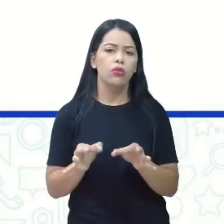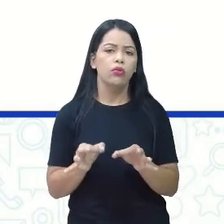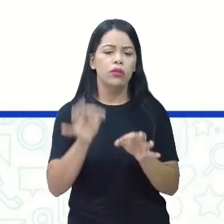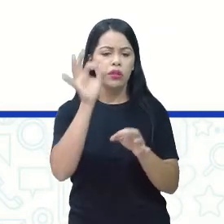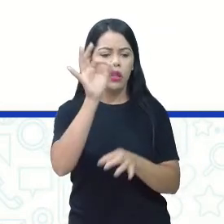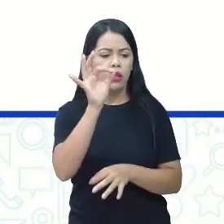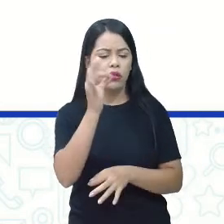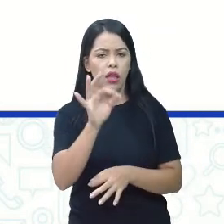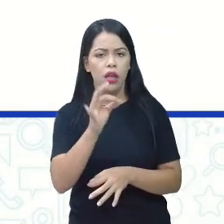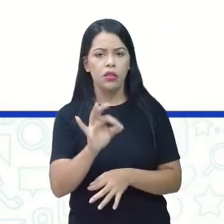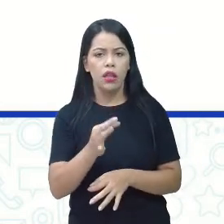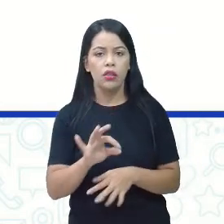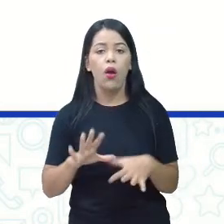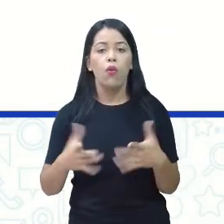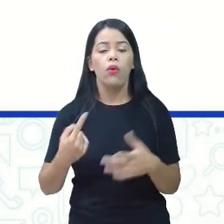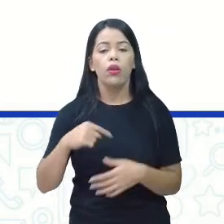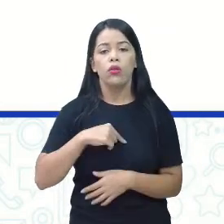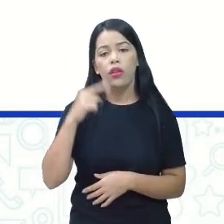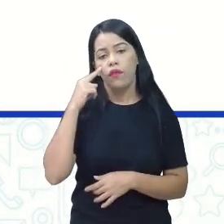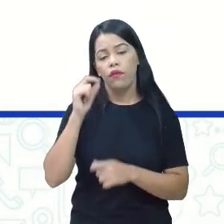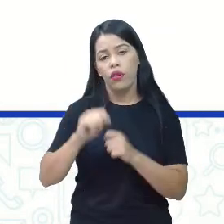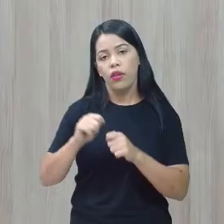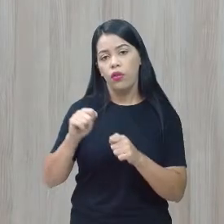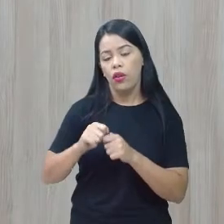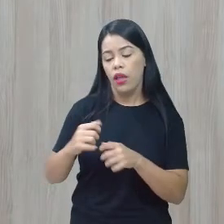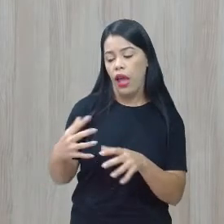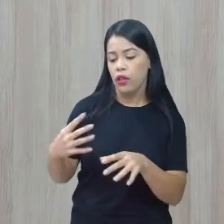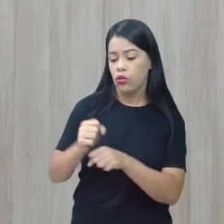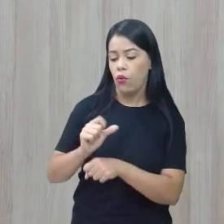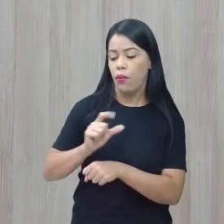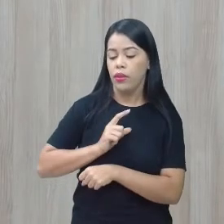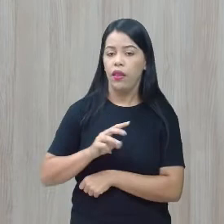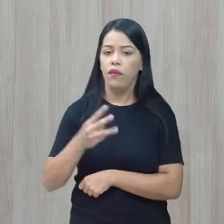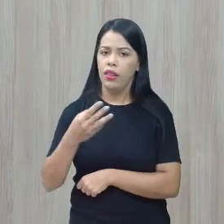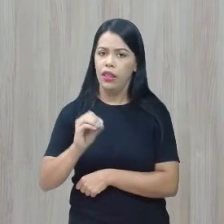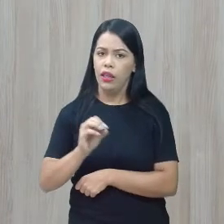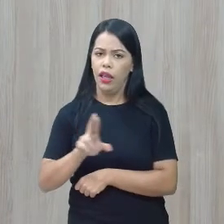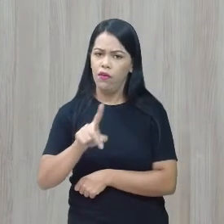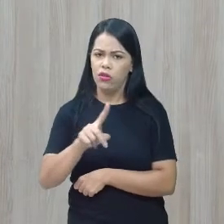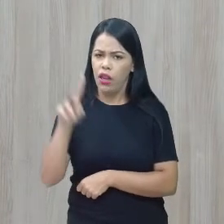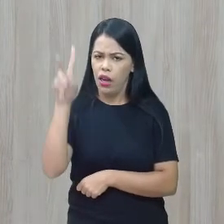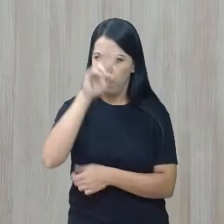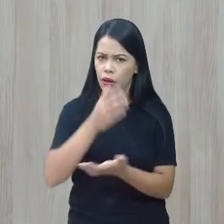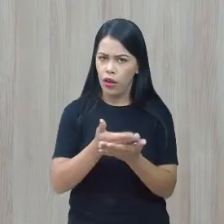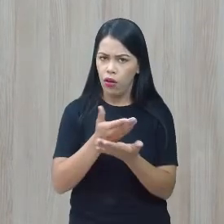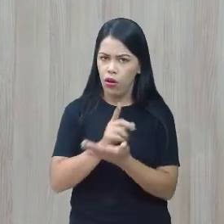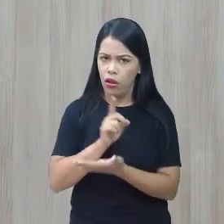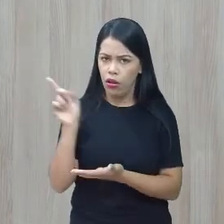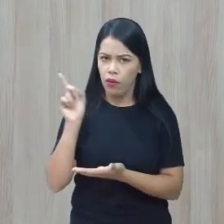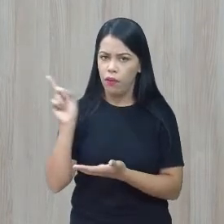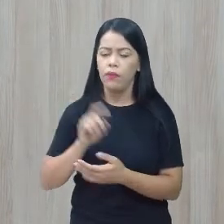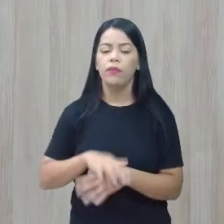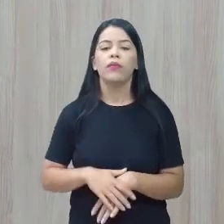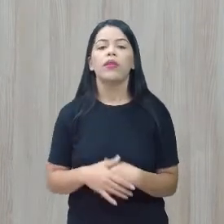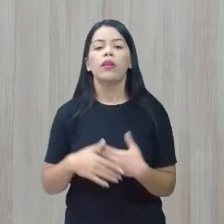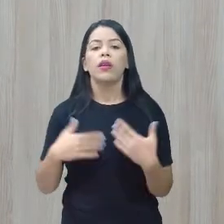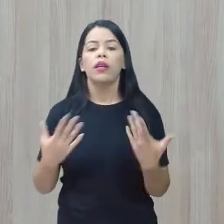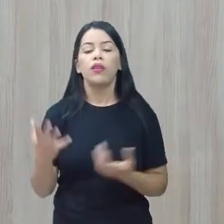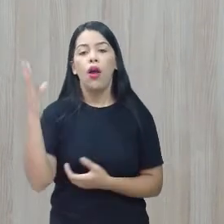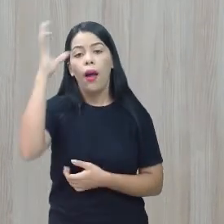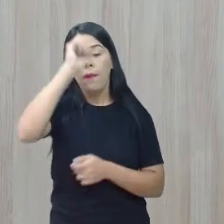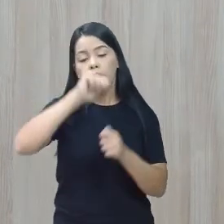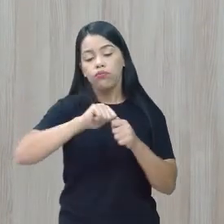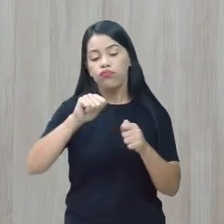Quando a gente fez a soma, a gente obteve R$30. Vocês lembram dessa aula, né? E daí, aprendendo a fazer